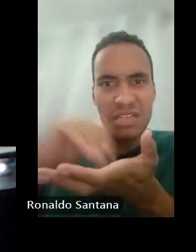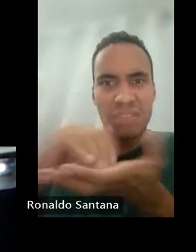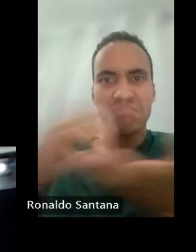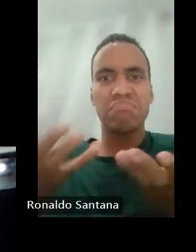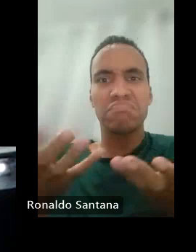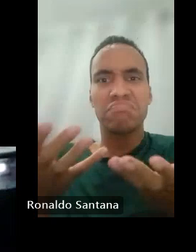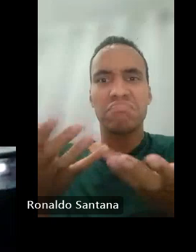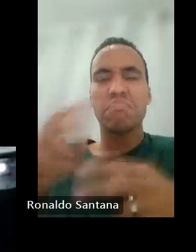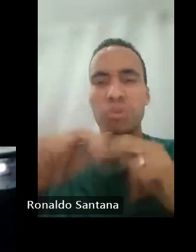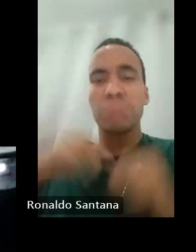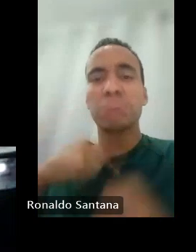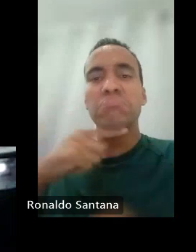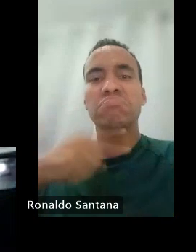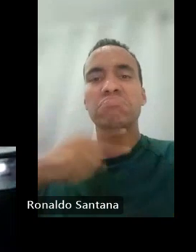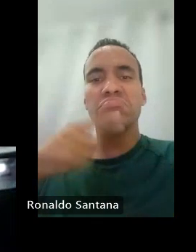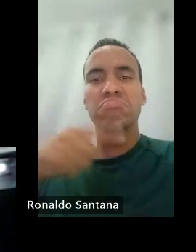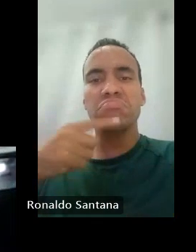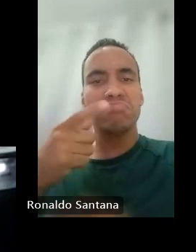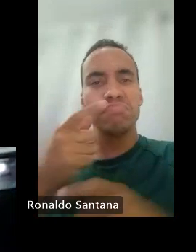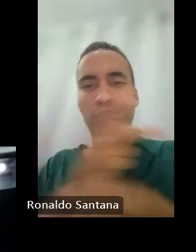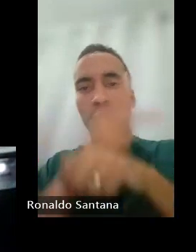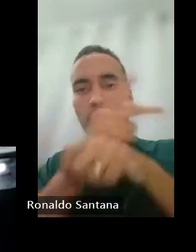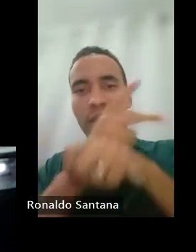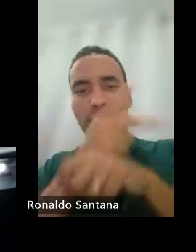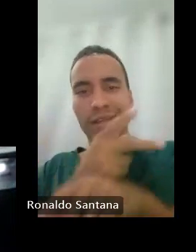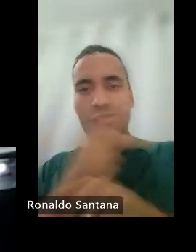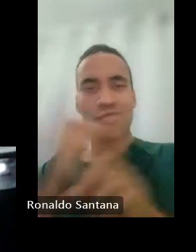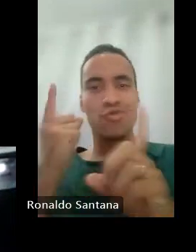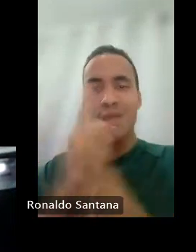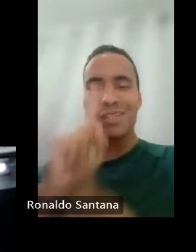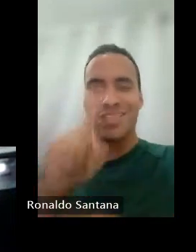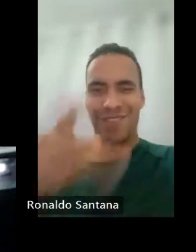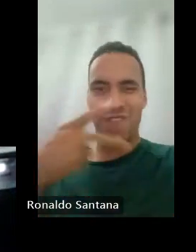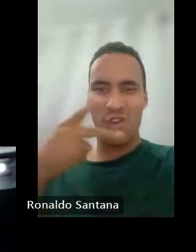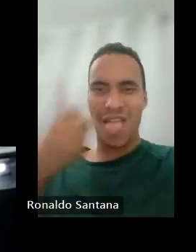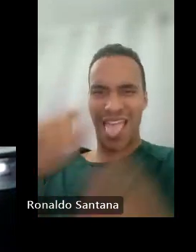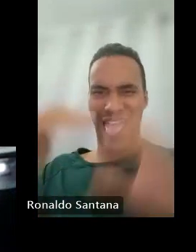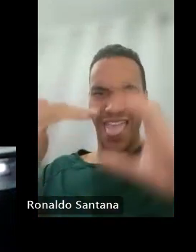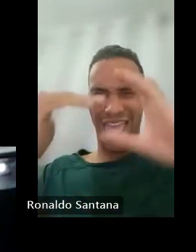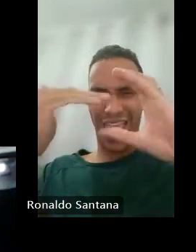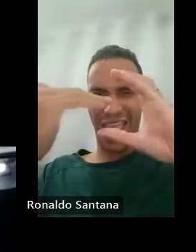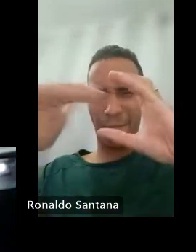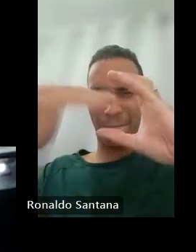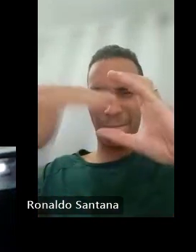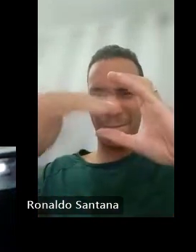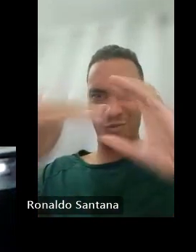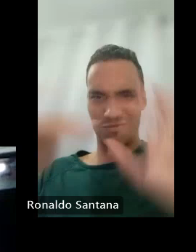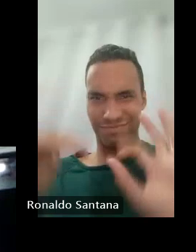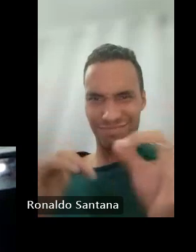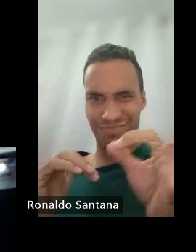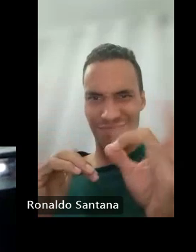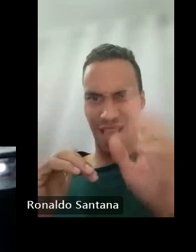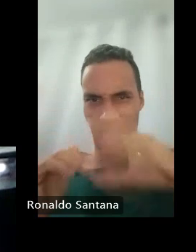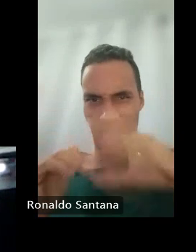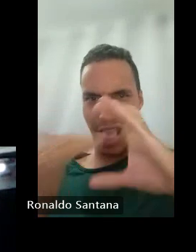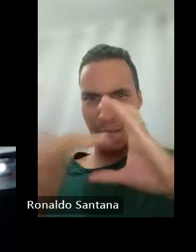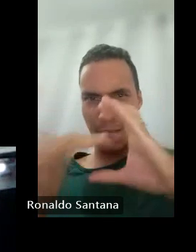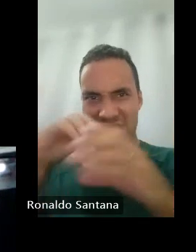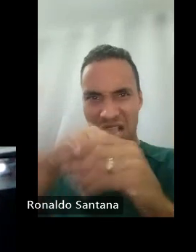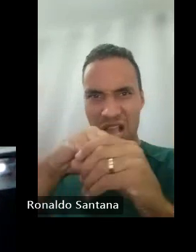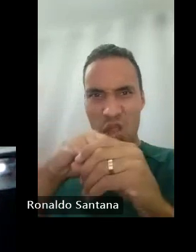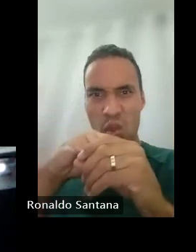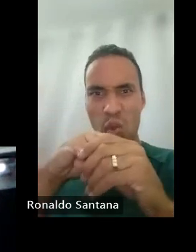precisa enviar isso para a secretaria? Porque eu fiquei nessa dúvida, porque eu procurei essa informação e não identifiquei se eu tinha que enviar